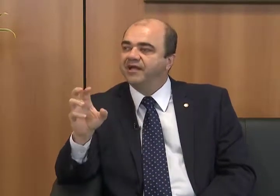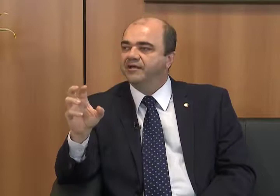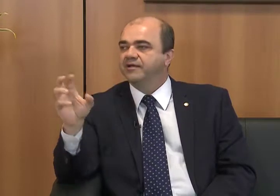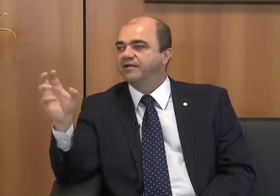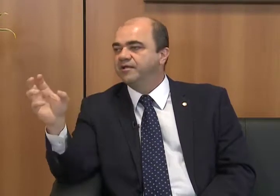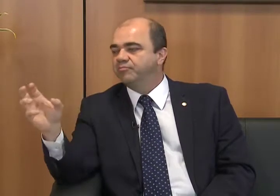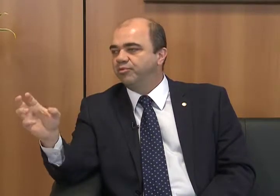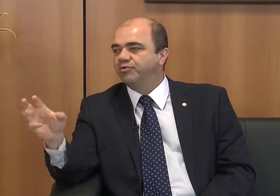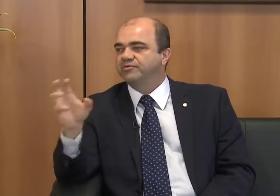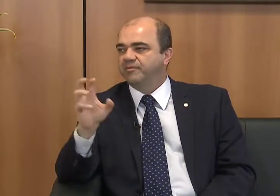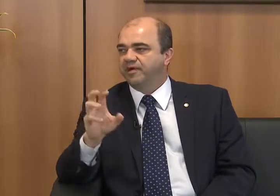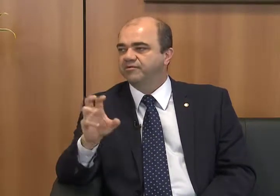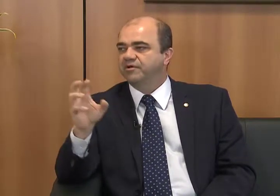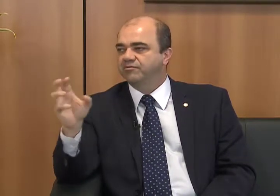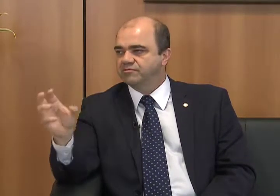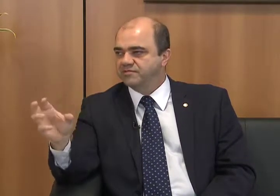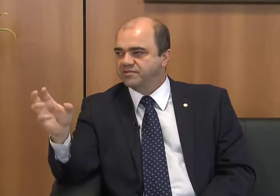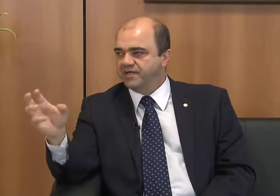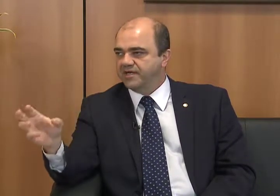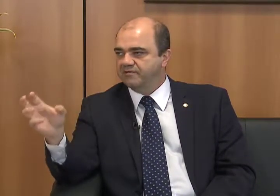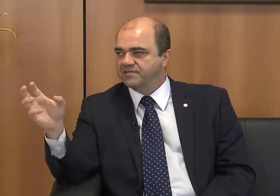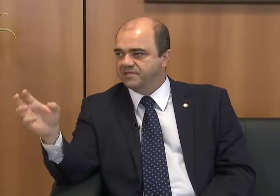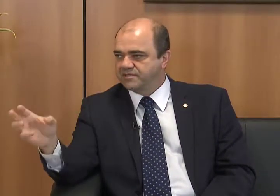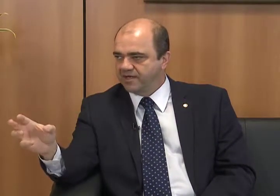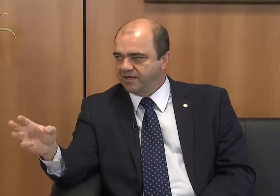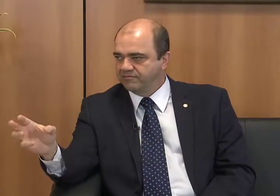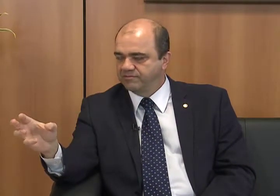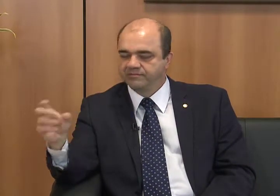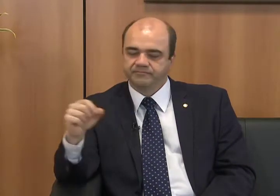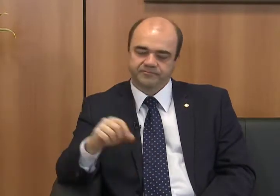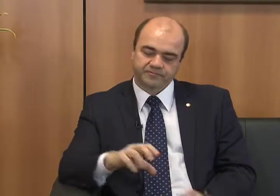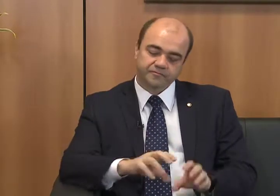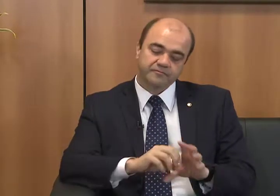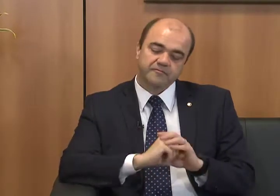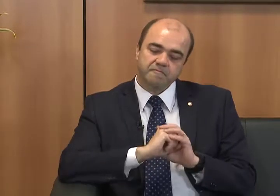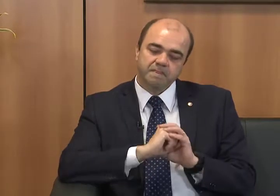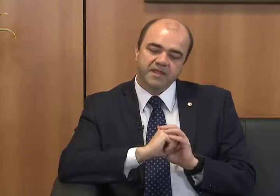que é impor um trabalhador a condições análogas à de escravo.